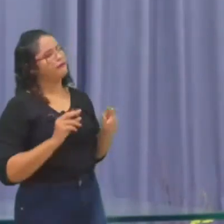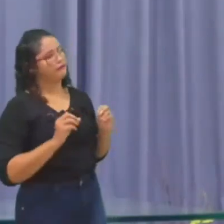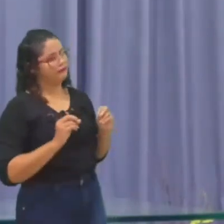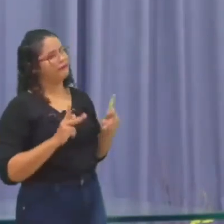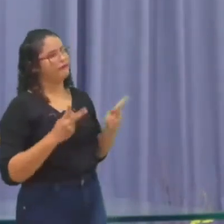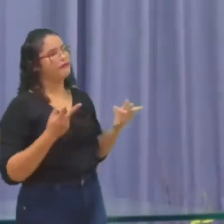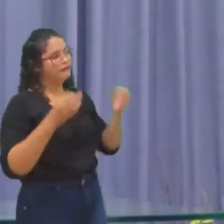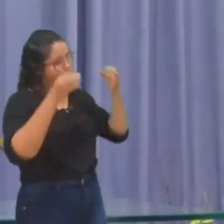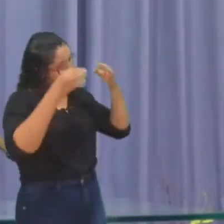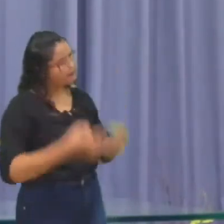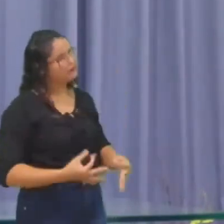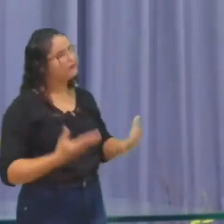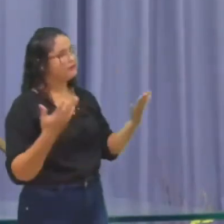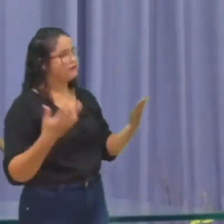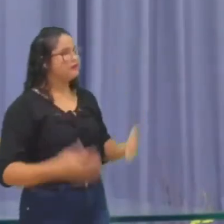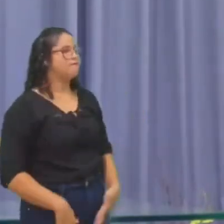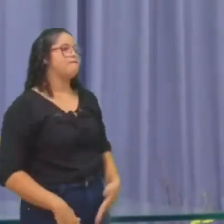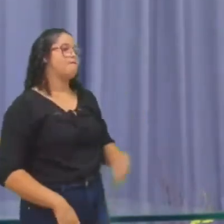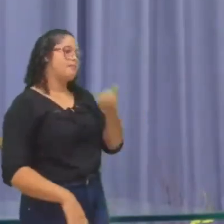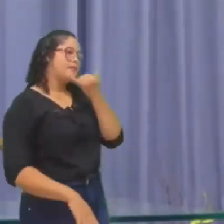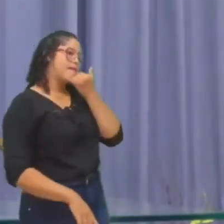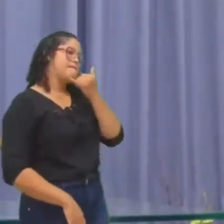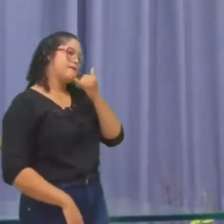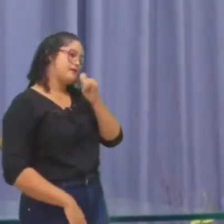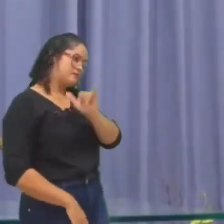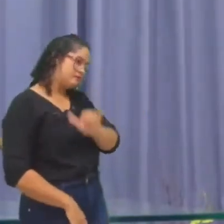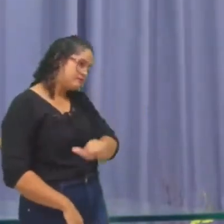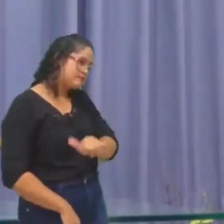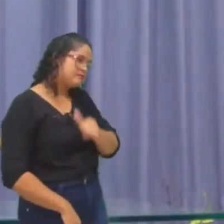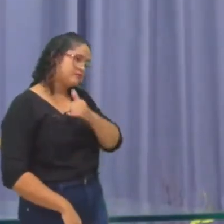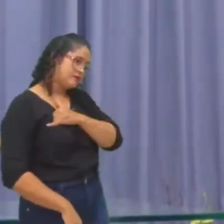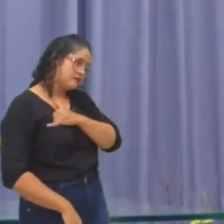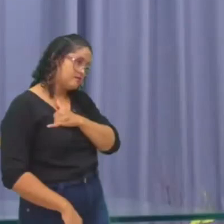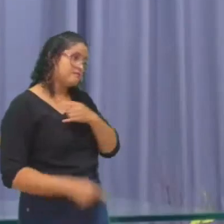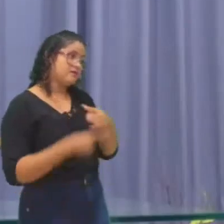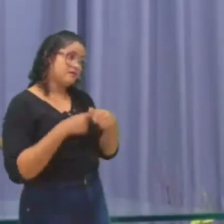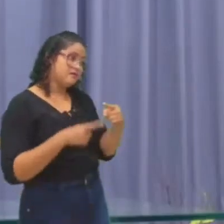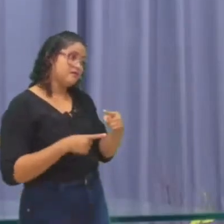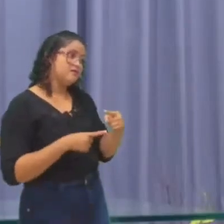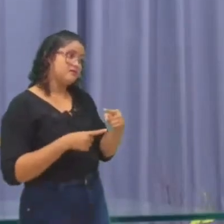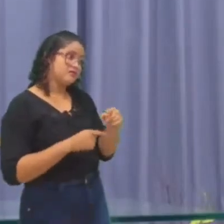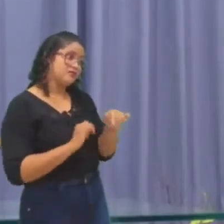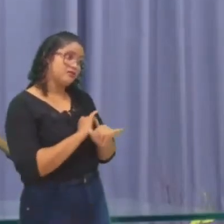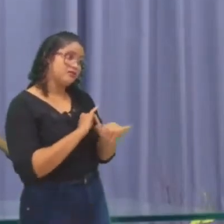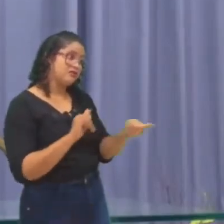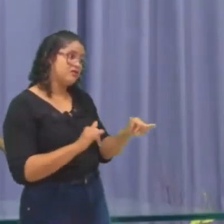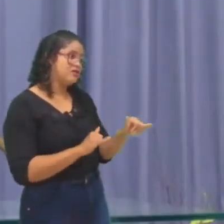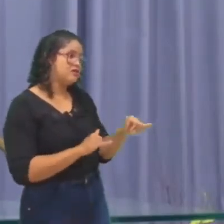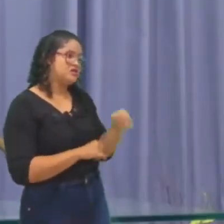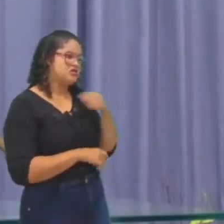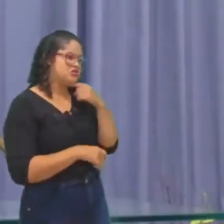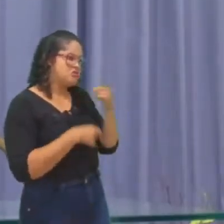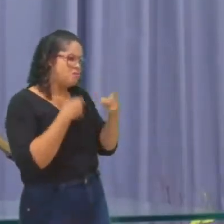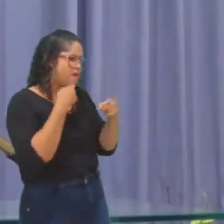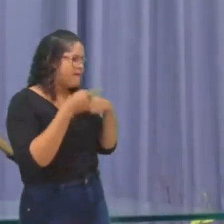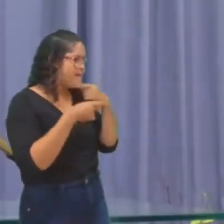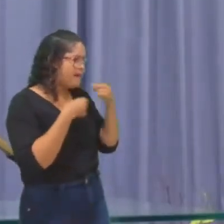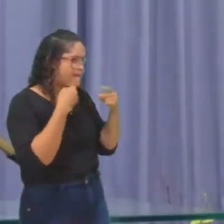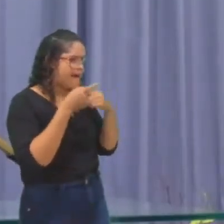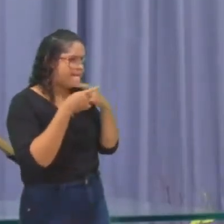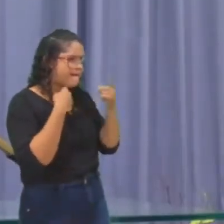tu estás certo, eu vou perdoar isso aí. Agora tem uma coisa: nenhum vai entrar na